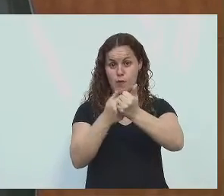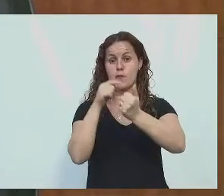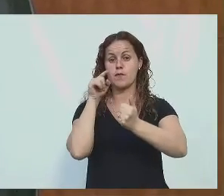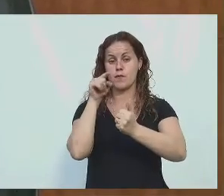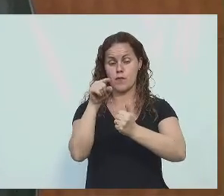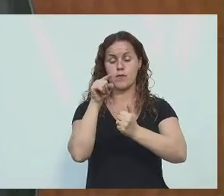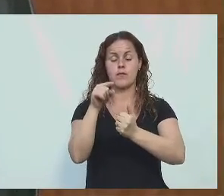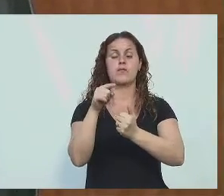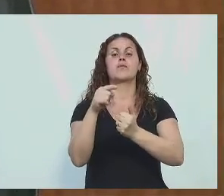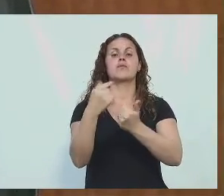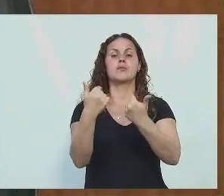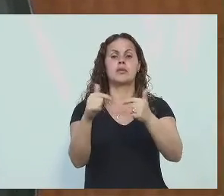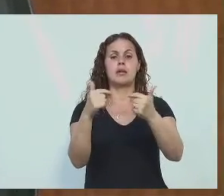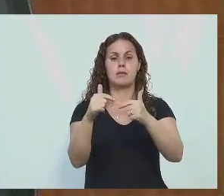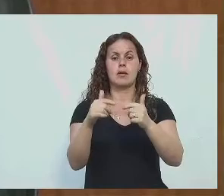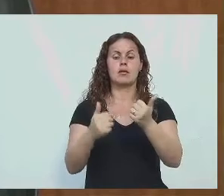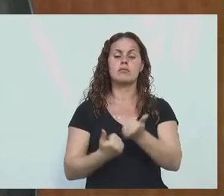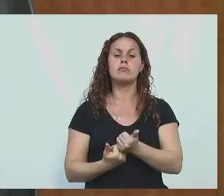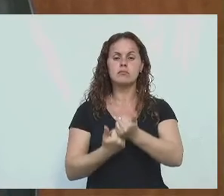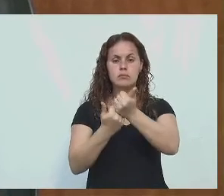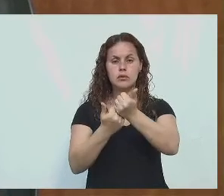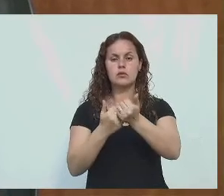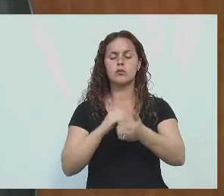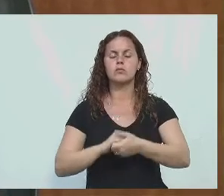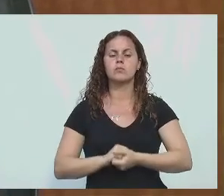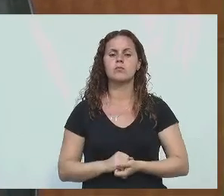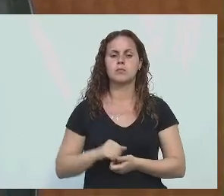mandato para essa causa.